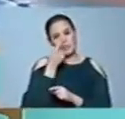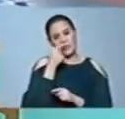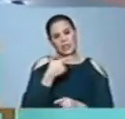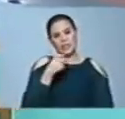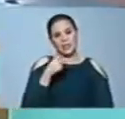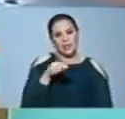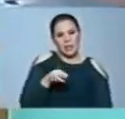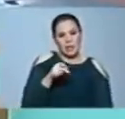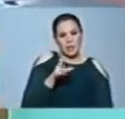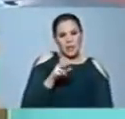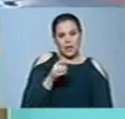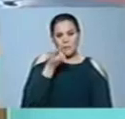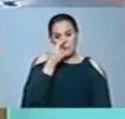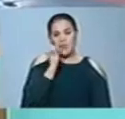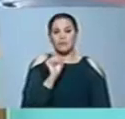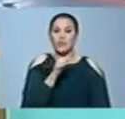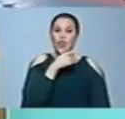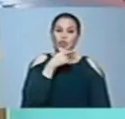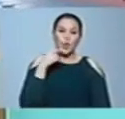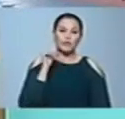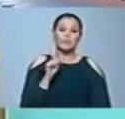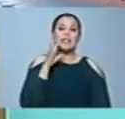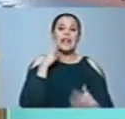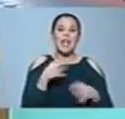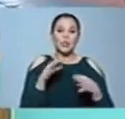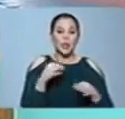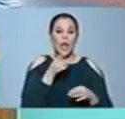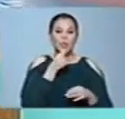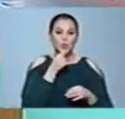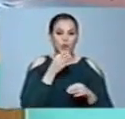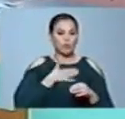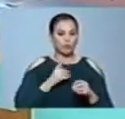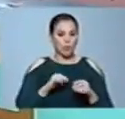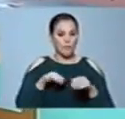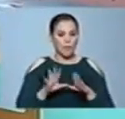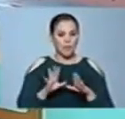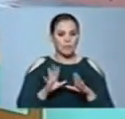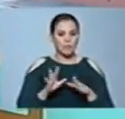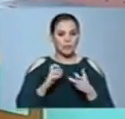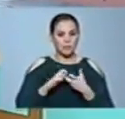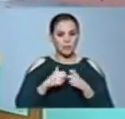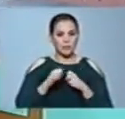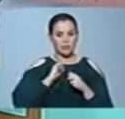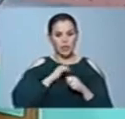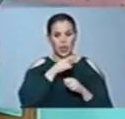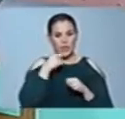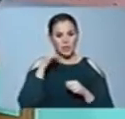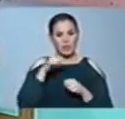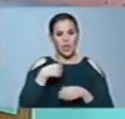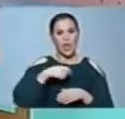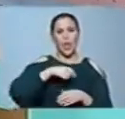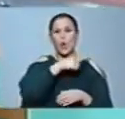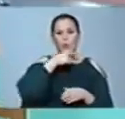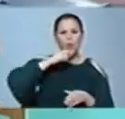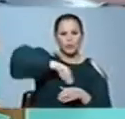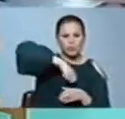outro espero que seja assim sempre atrás exatamente o méxico é o grupo problemas e os 12 faz vôos também em